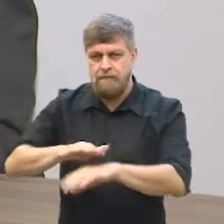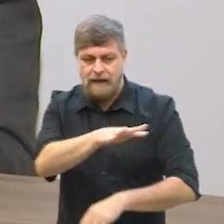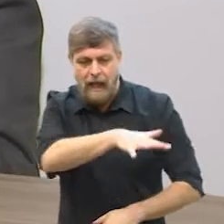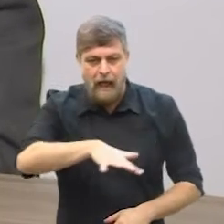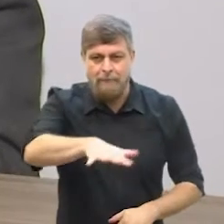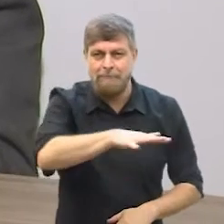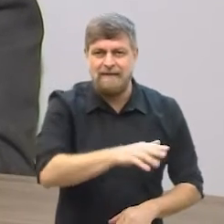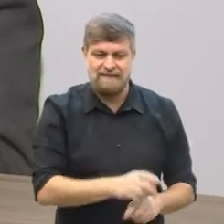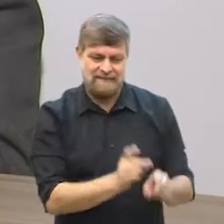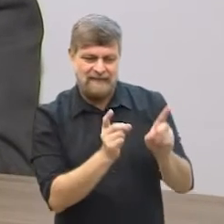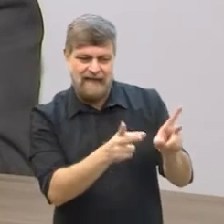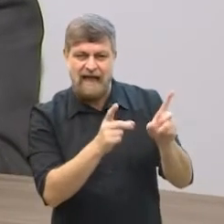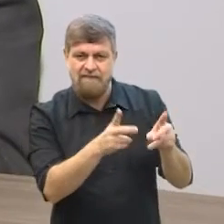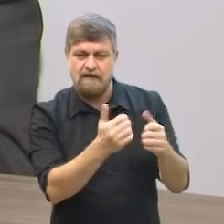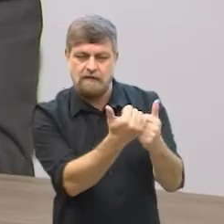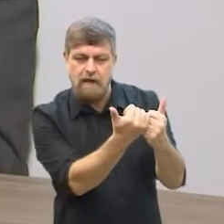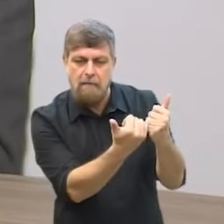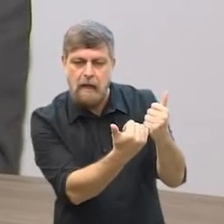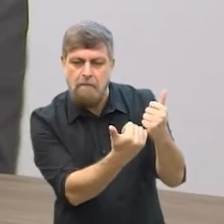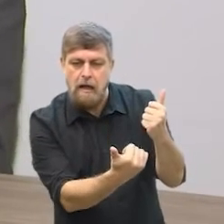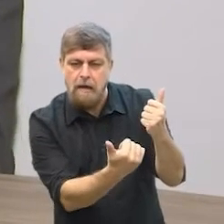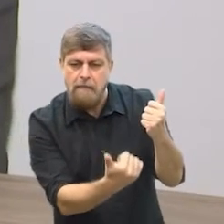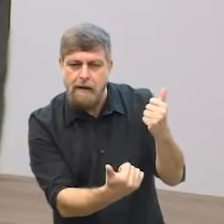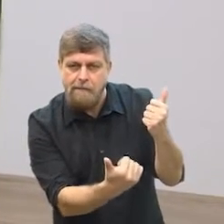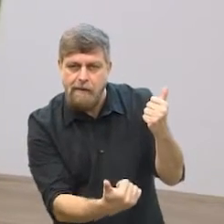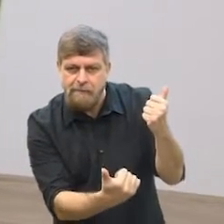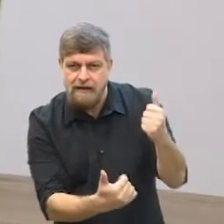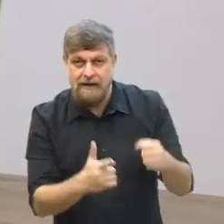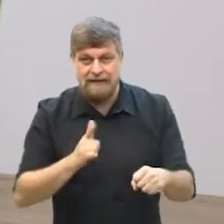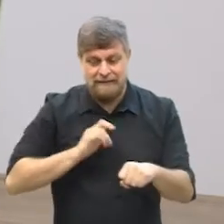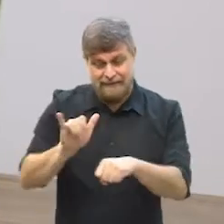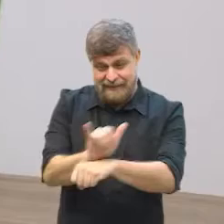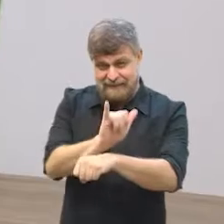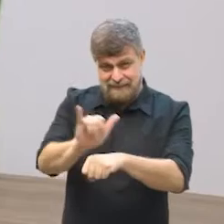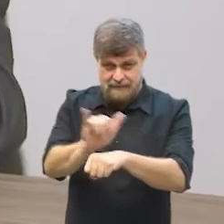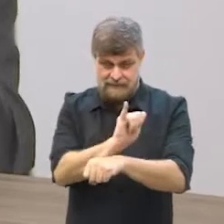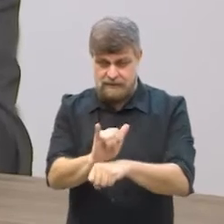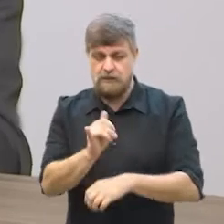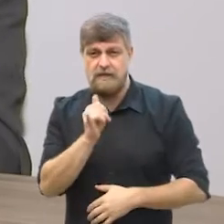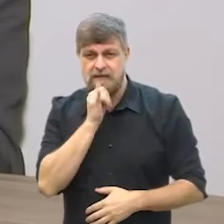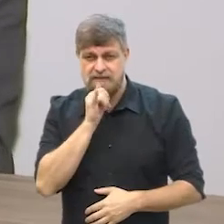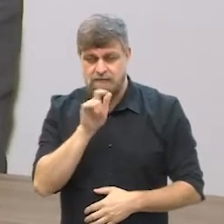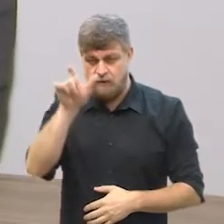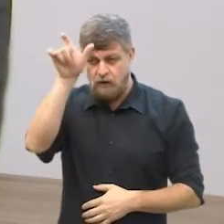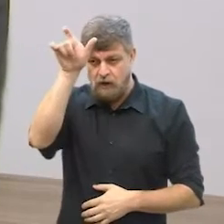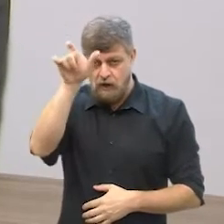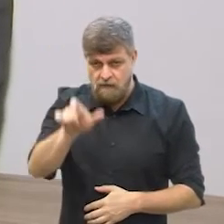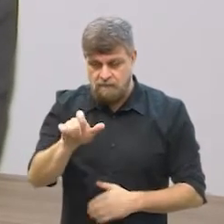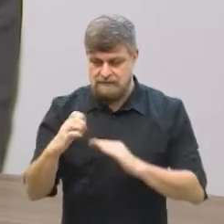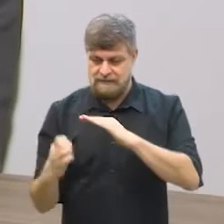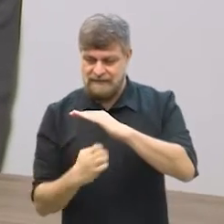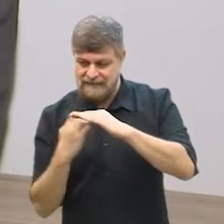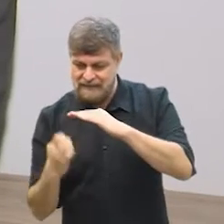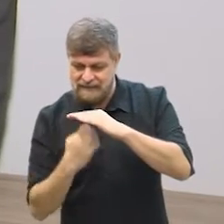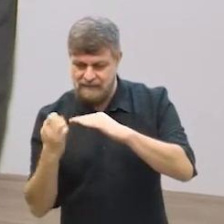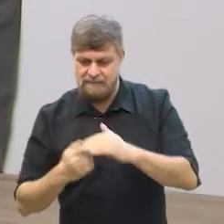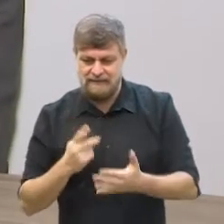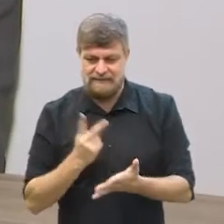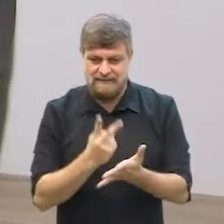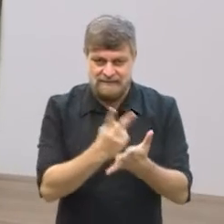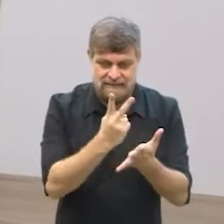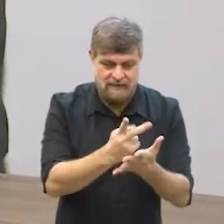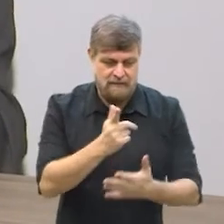se o mercado estiver em decadência. Agora, se existem alternativas como você sair um pouco do físico